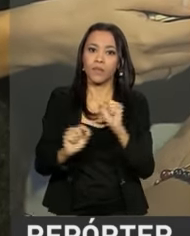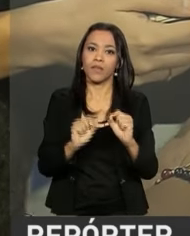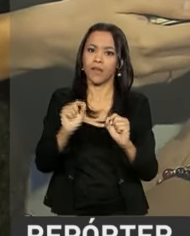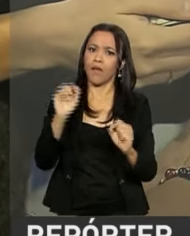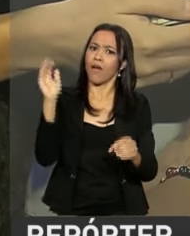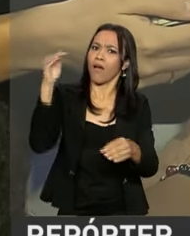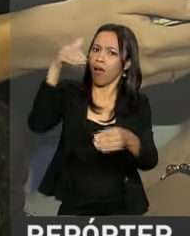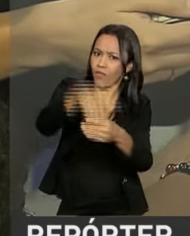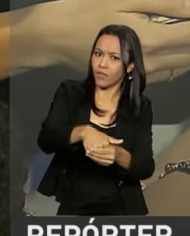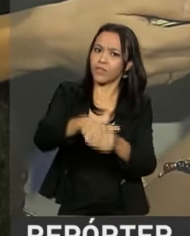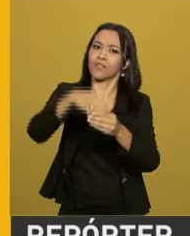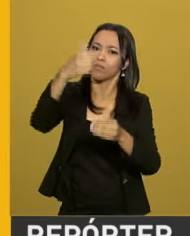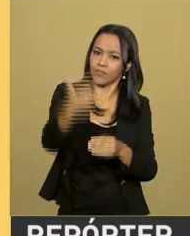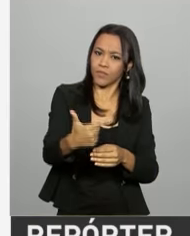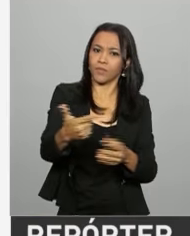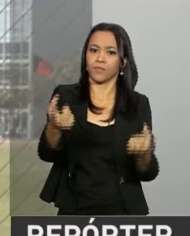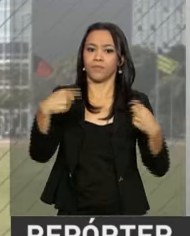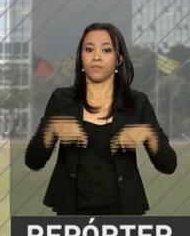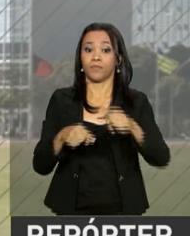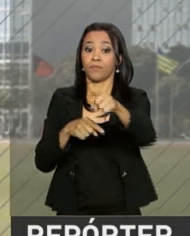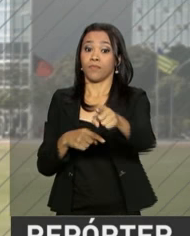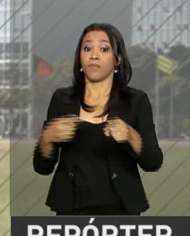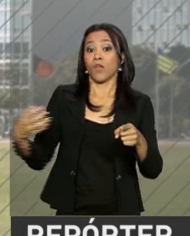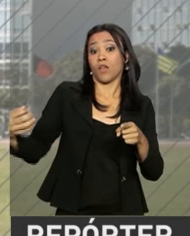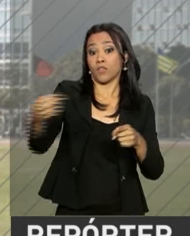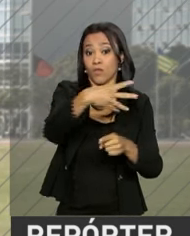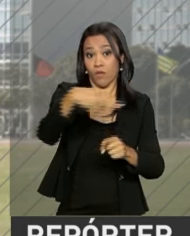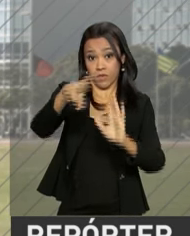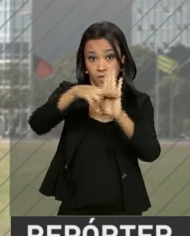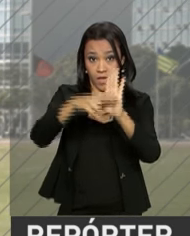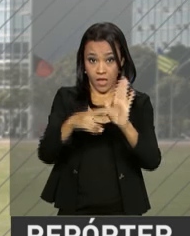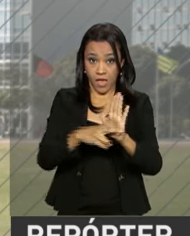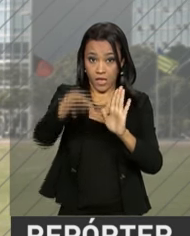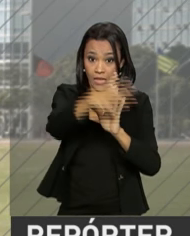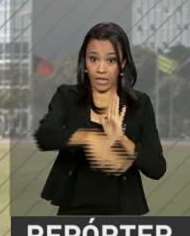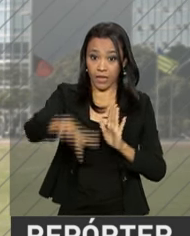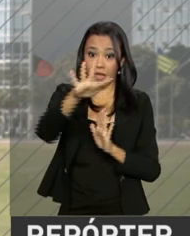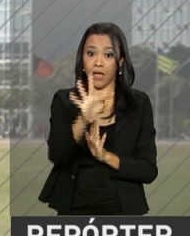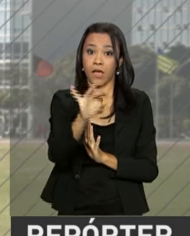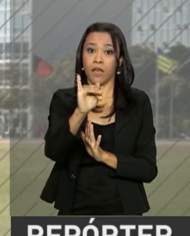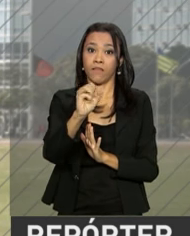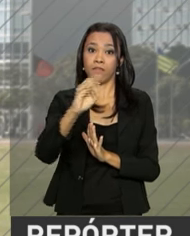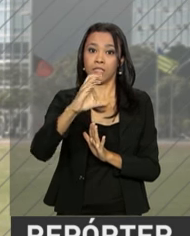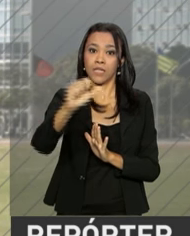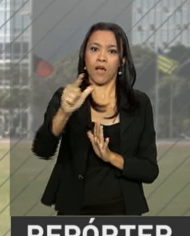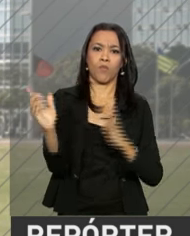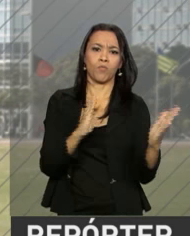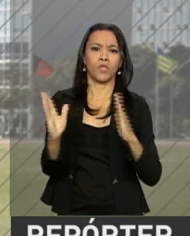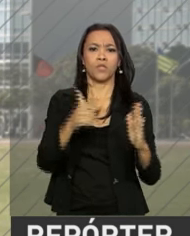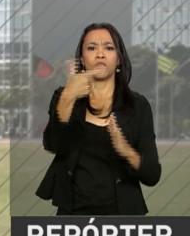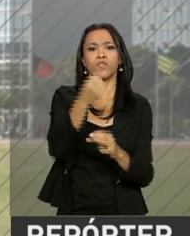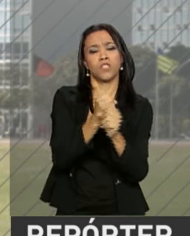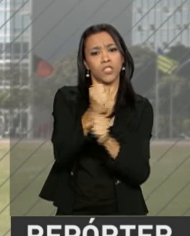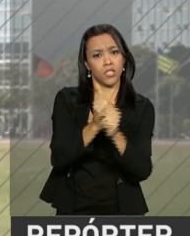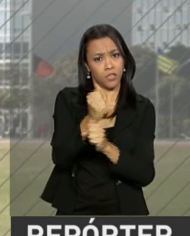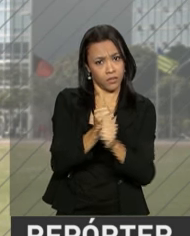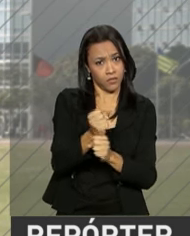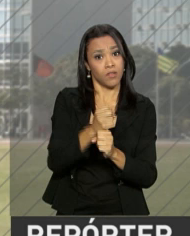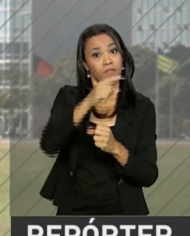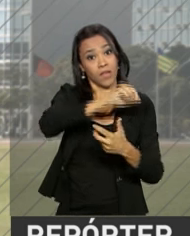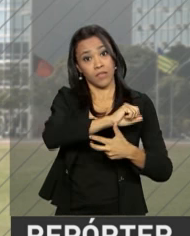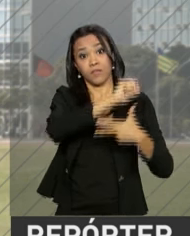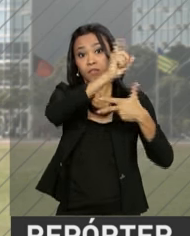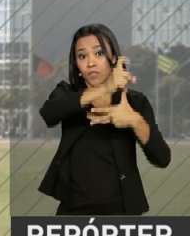a votação para o segundo turno. O chamado novo regime fiscal vai durar 20 anos. Vale a partir do ano que vem para os três